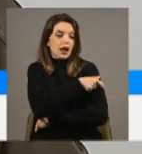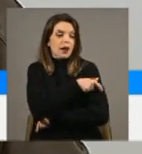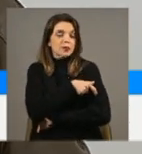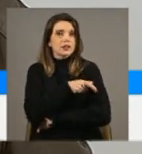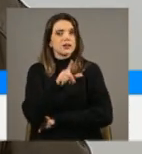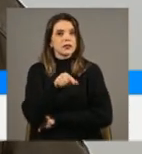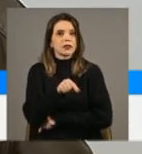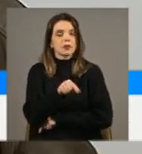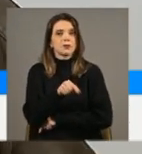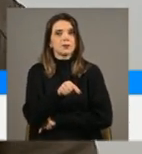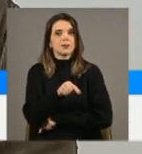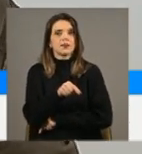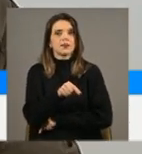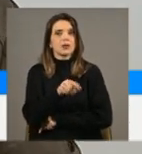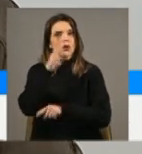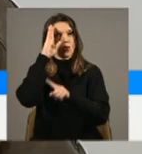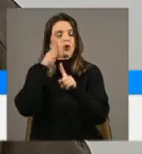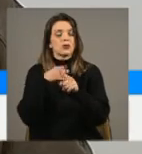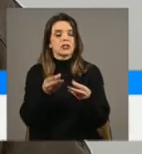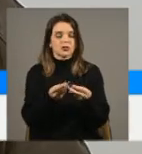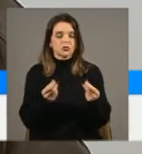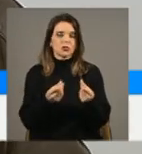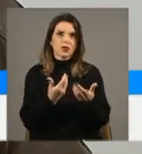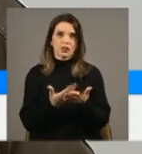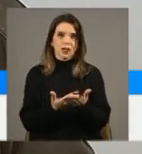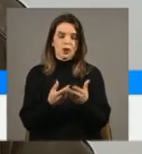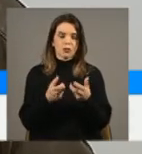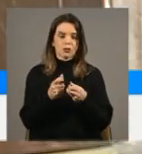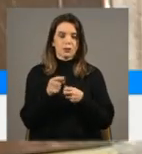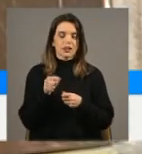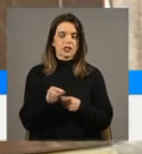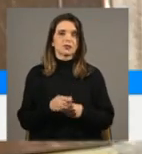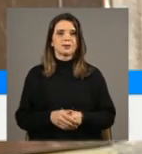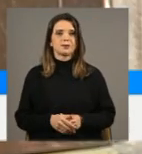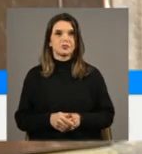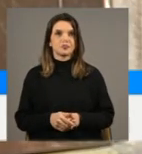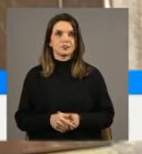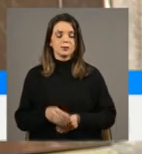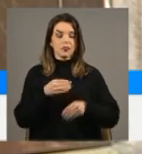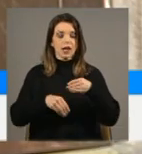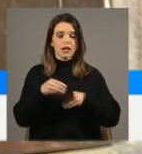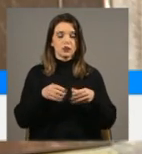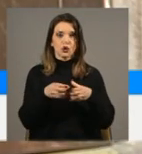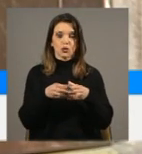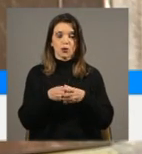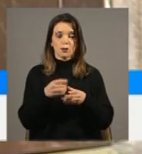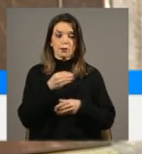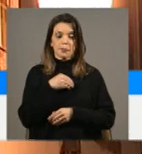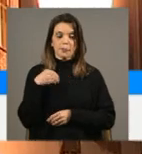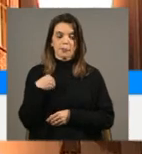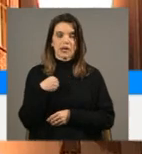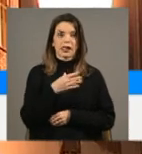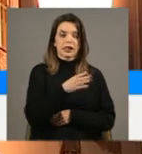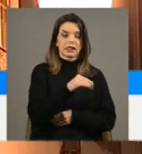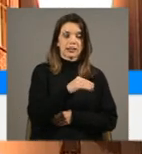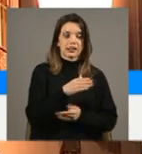nossa classe, no sentido de arranjar soluções para este problema que nos avassala. As eleições na Ordem dos Médicos decorrem entre os dias